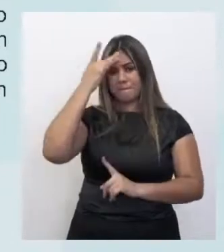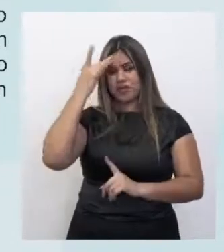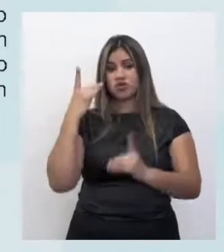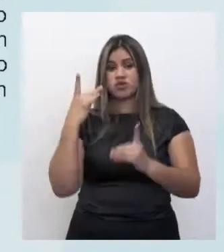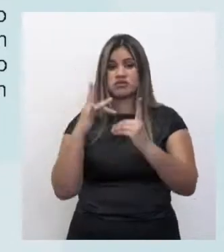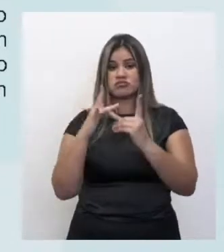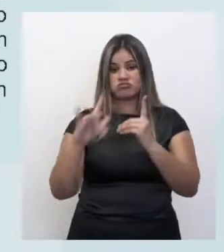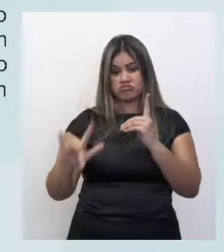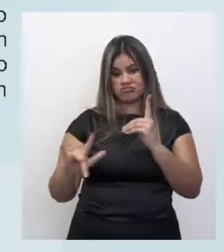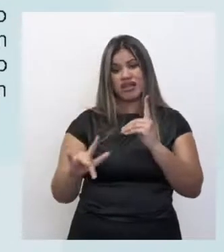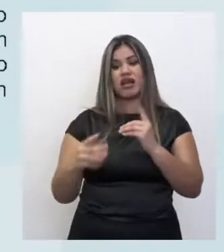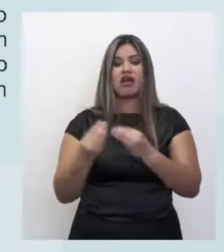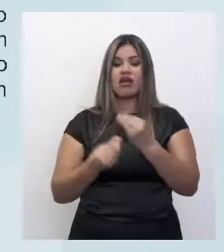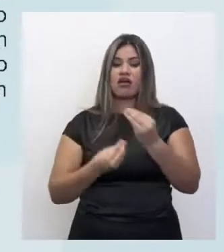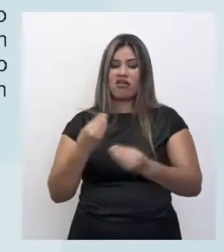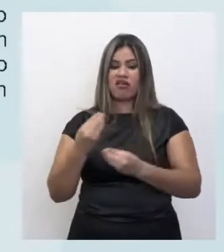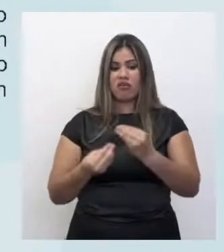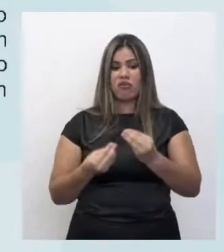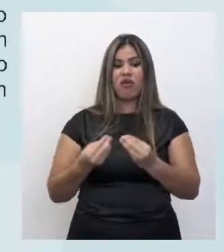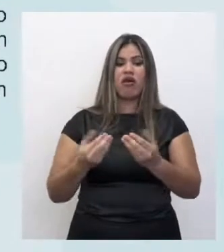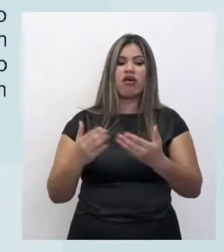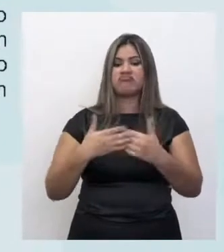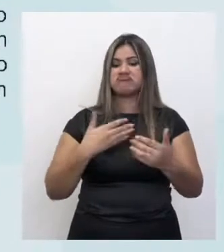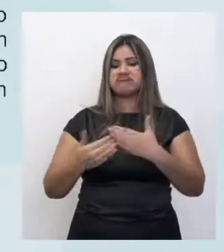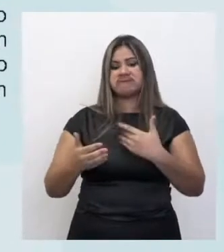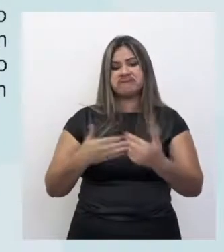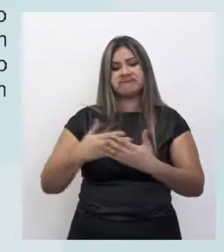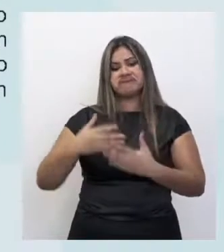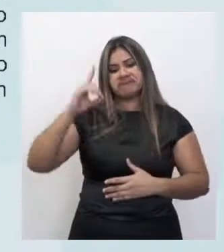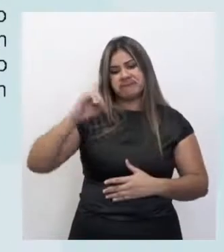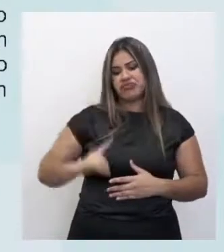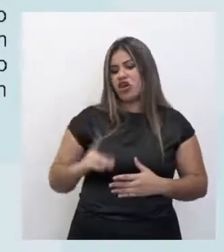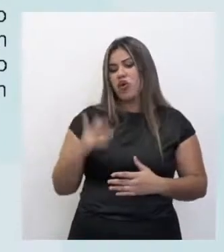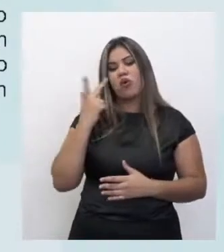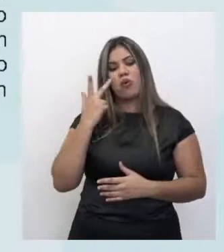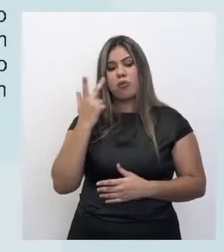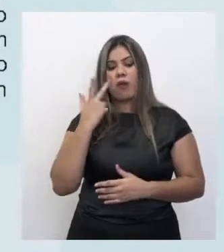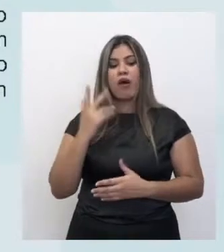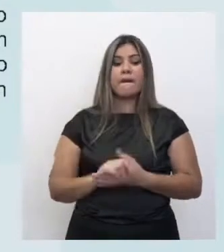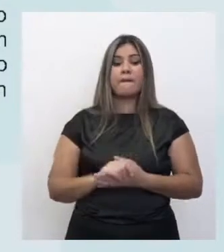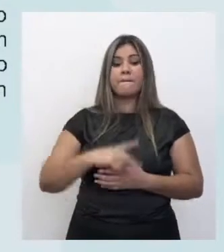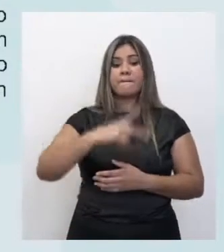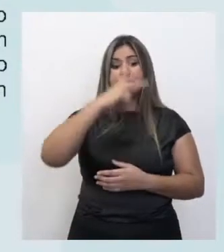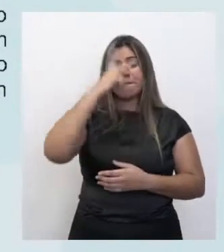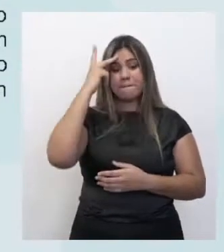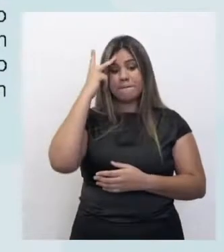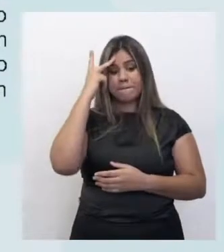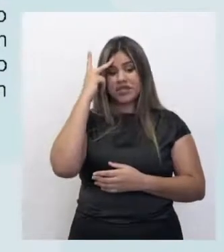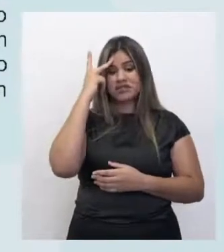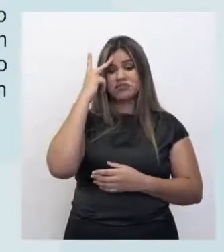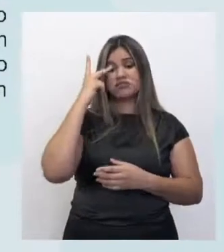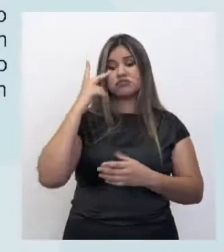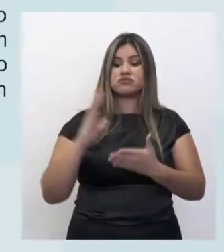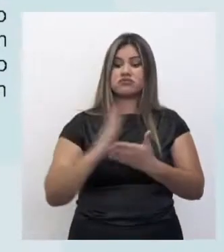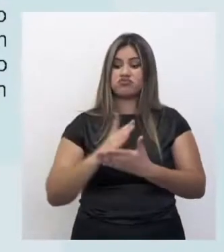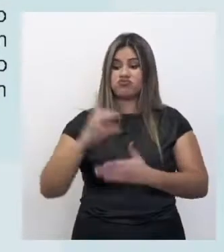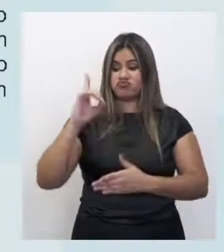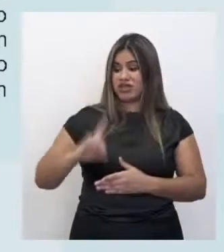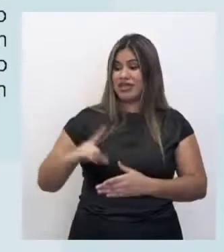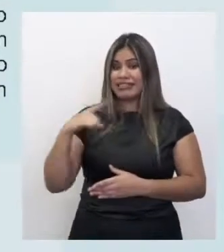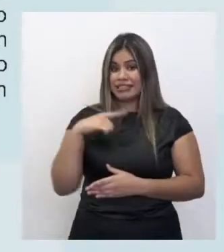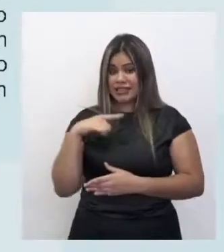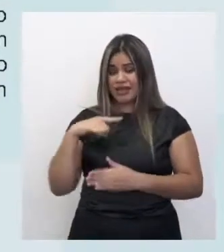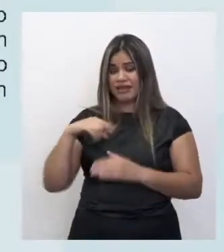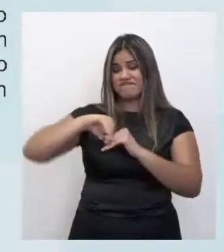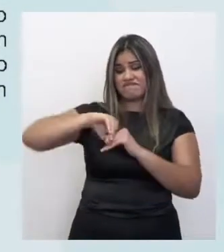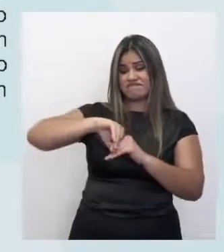qualquer deficiência é vista como normal e pessoas com alguma deficiência são entendidas como exceções. A deficiência é